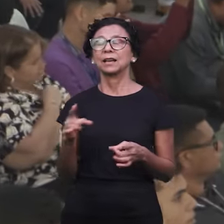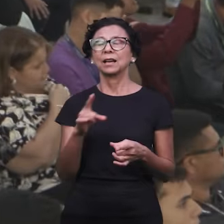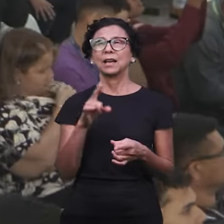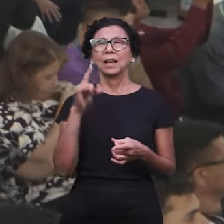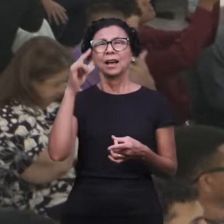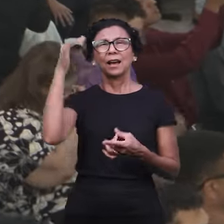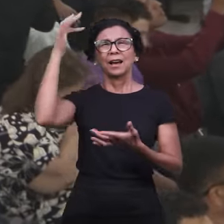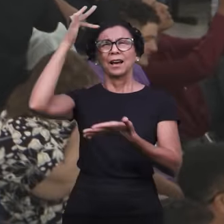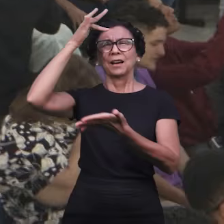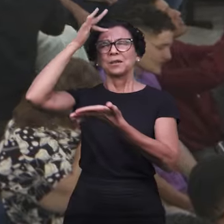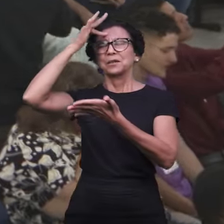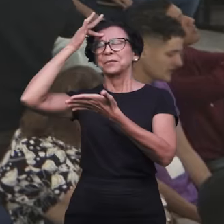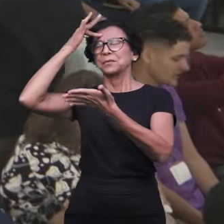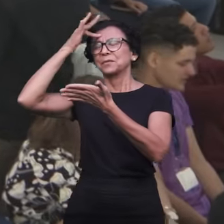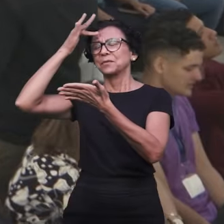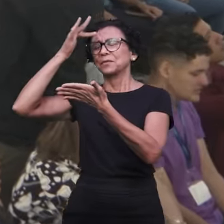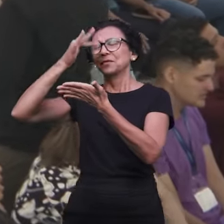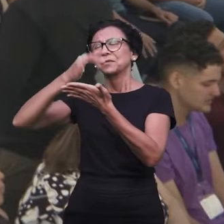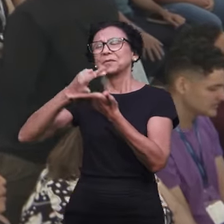quando a fé